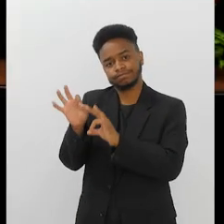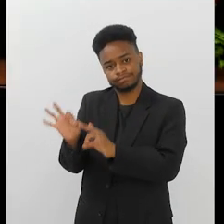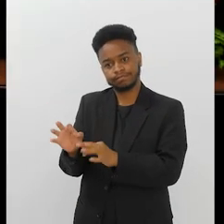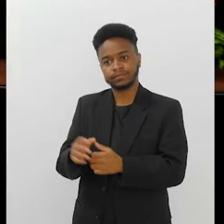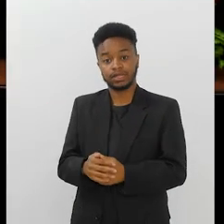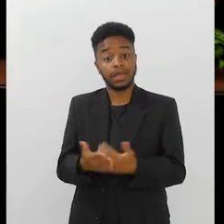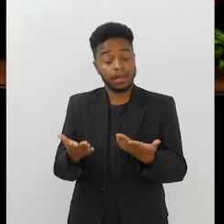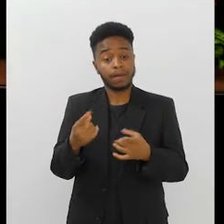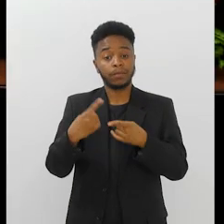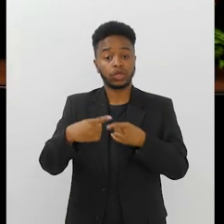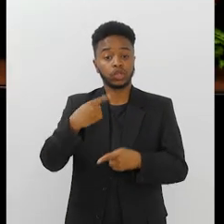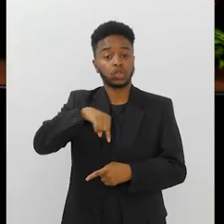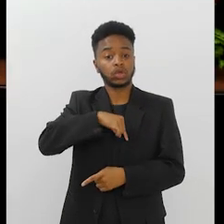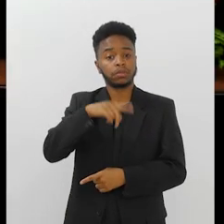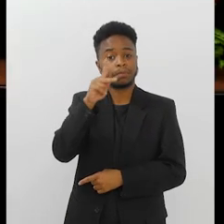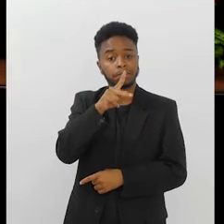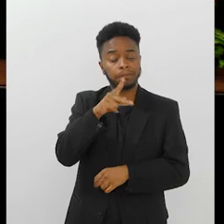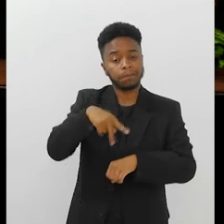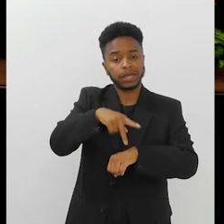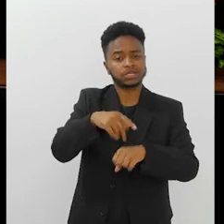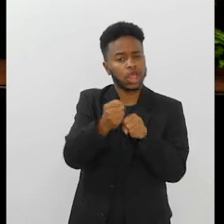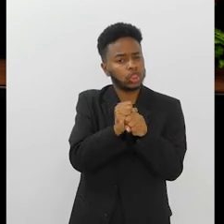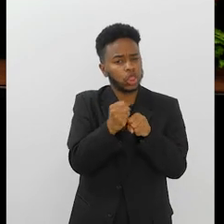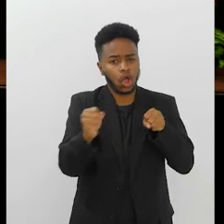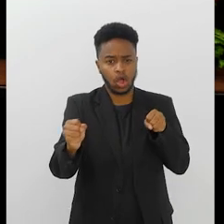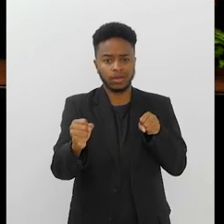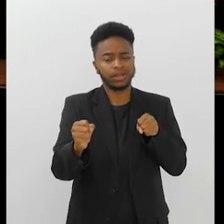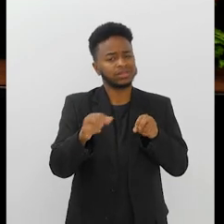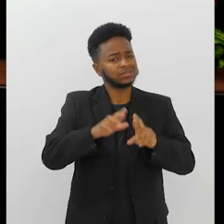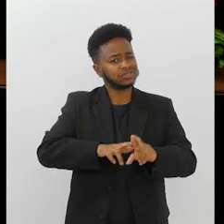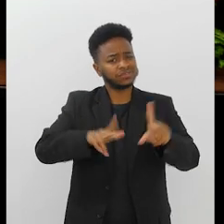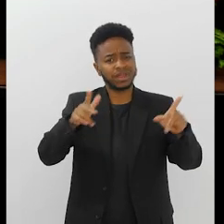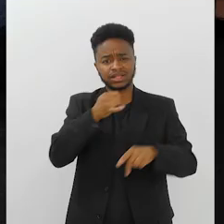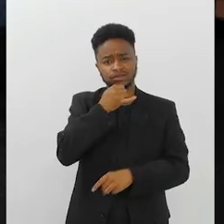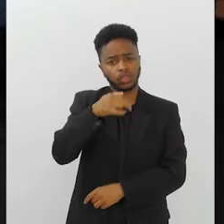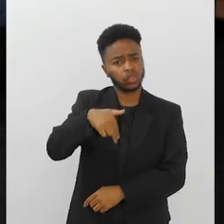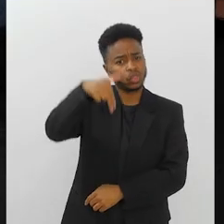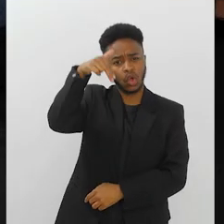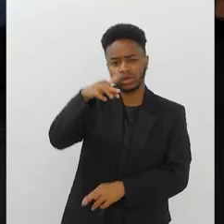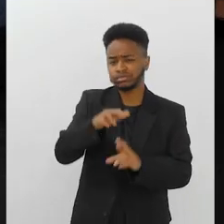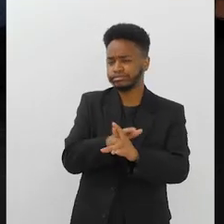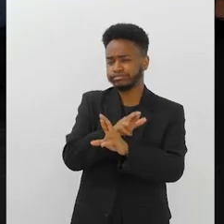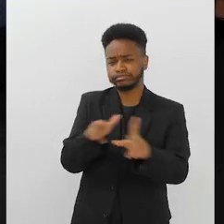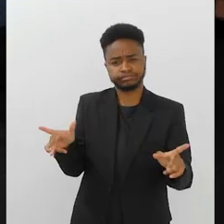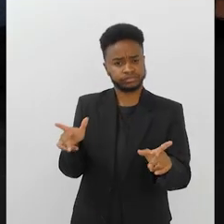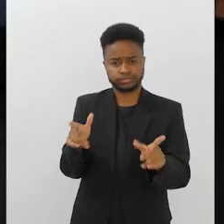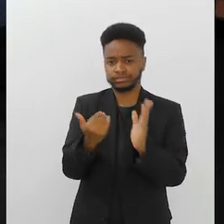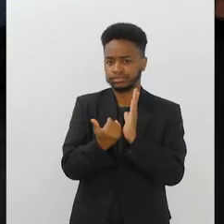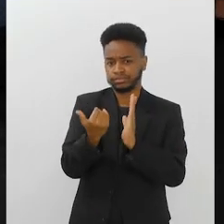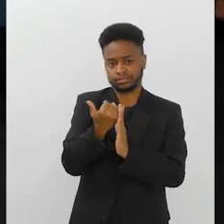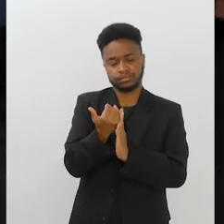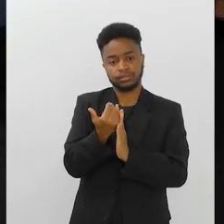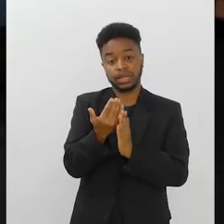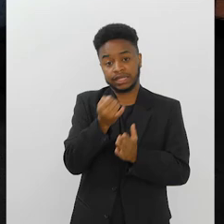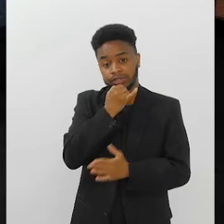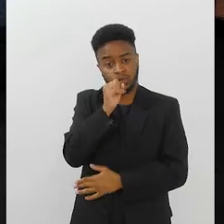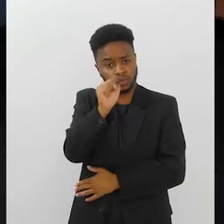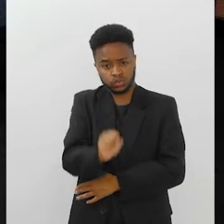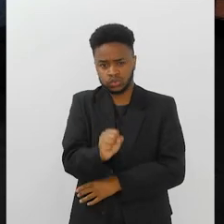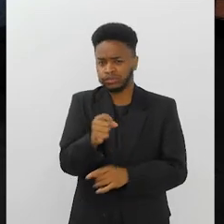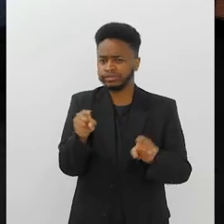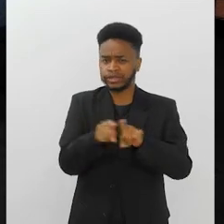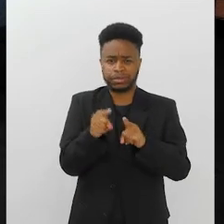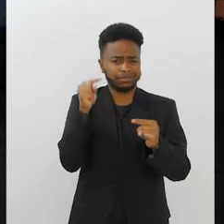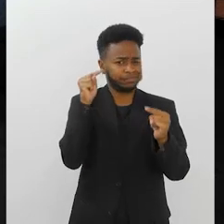exatamente um país Continental como o nosso né Se a gente for pro Norte a gente vê completamente diferente nos influências espirituais completamente diferente